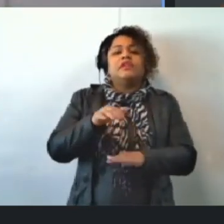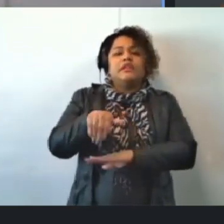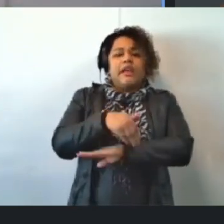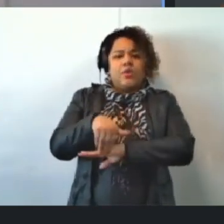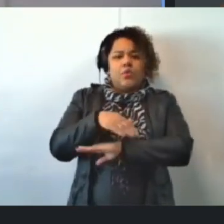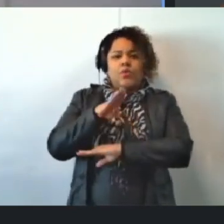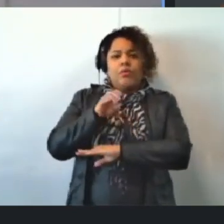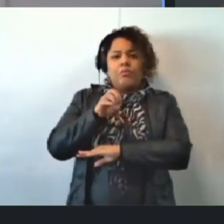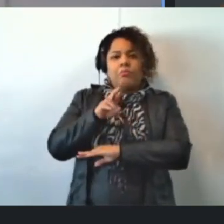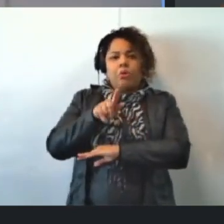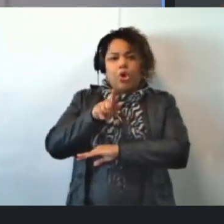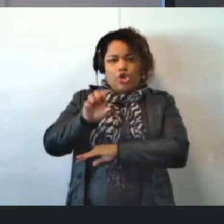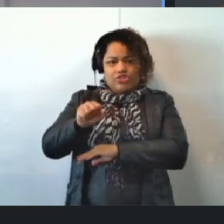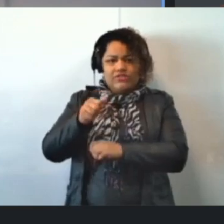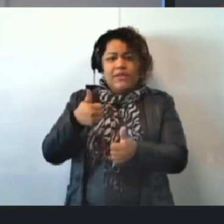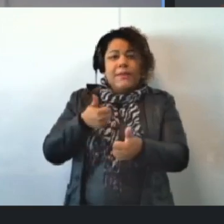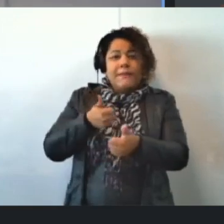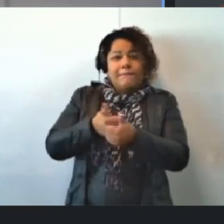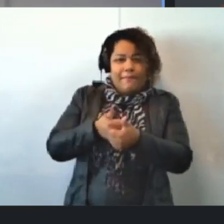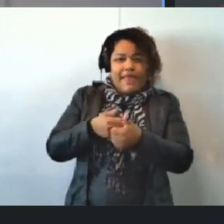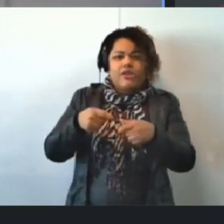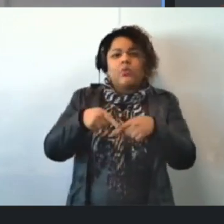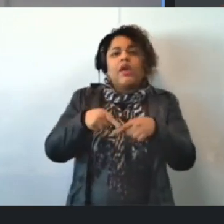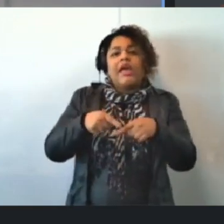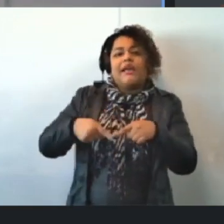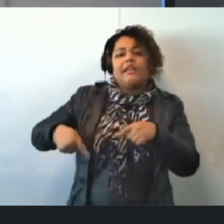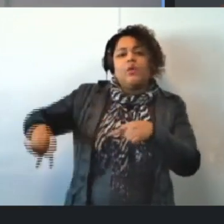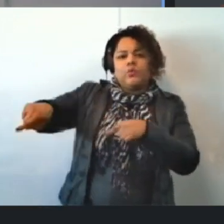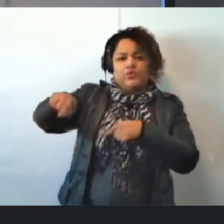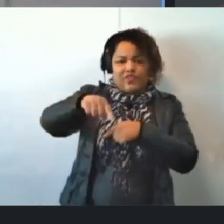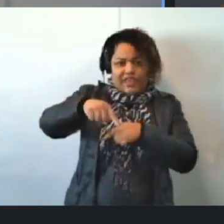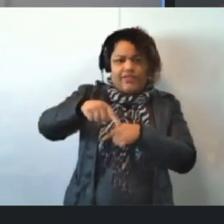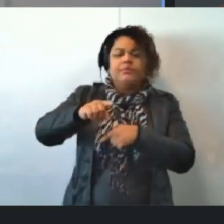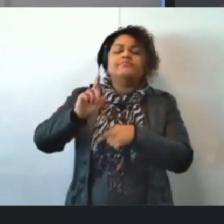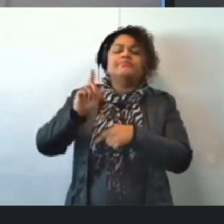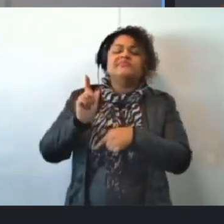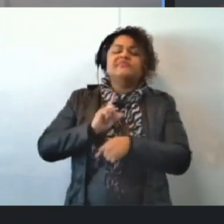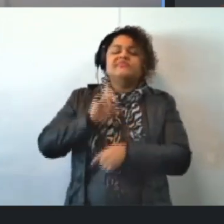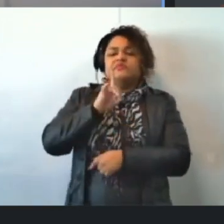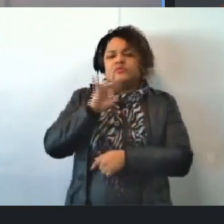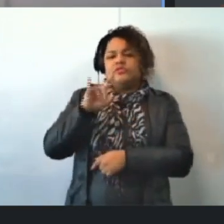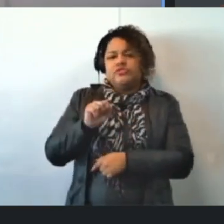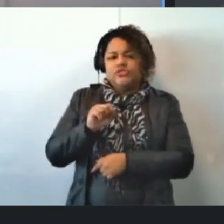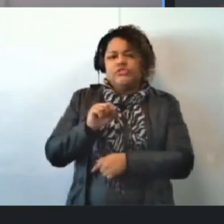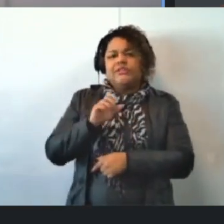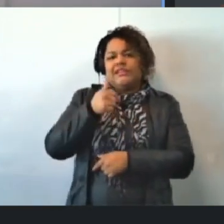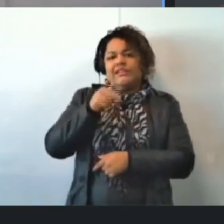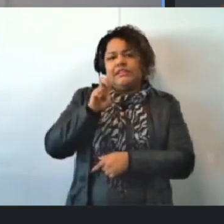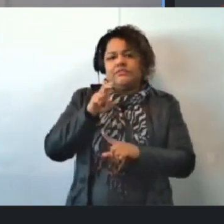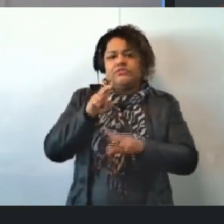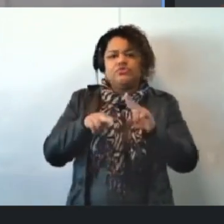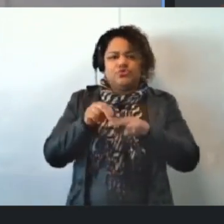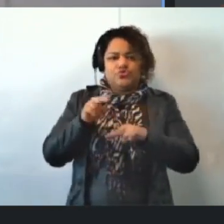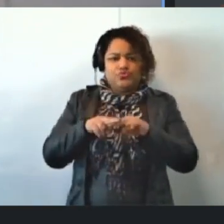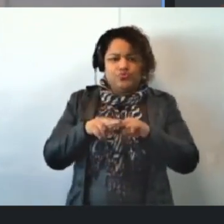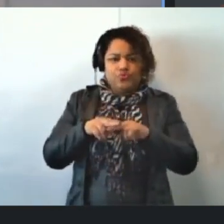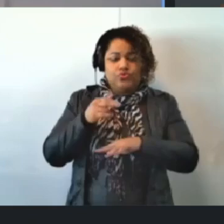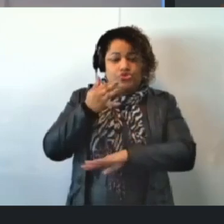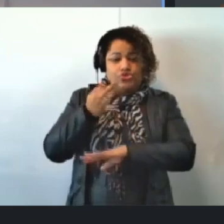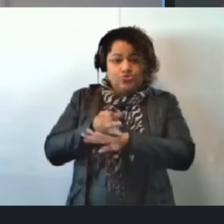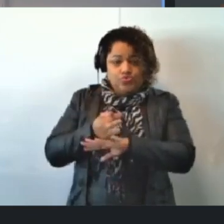anel rodoviário Celso Melo Azevedo. Data, dia 15 de julho de 2024, horário ao